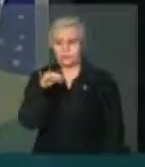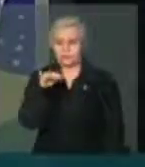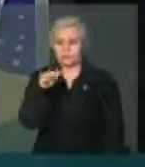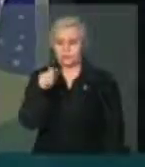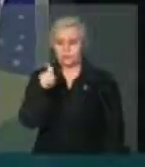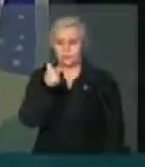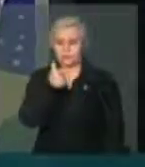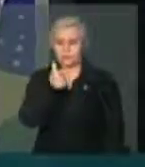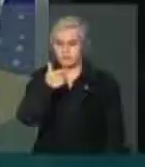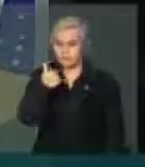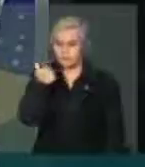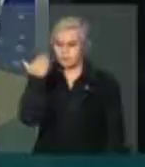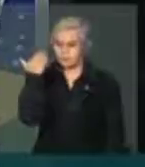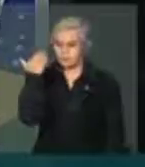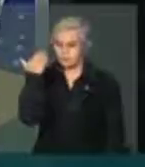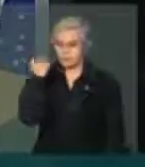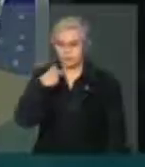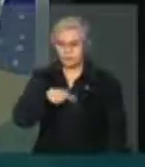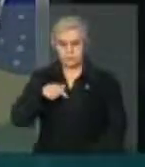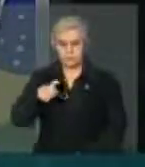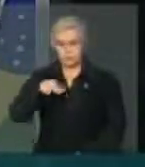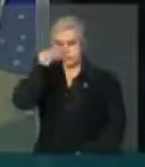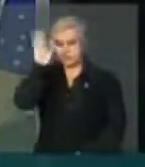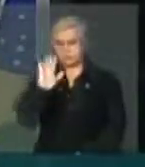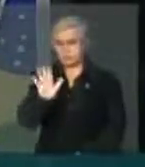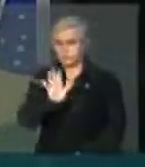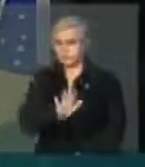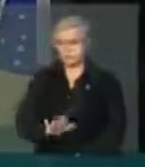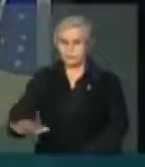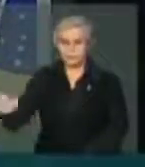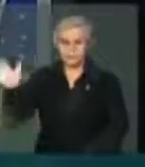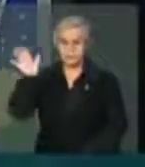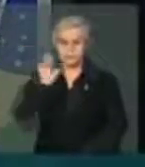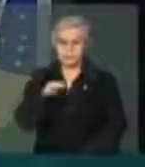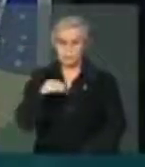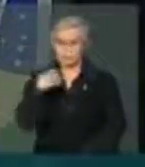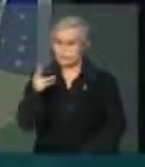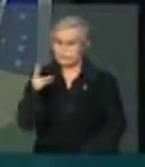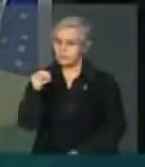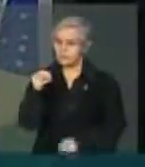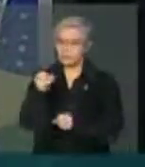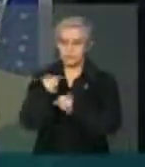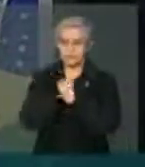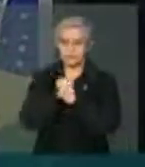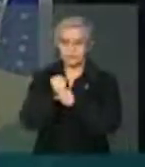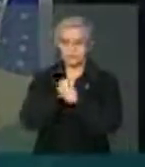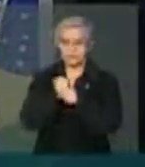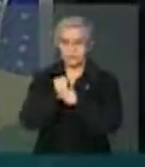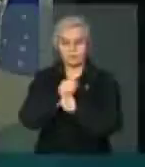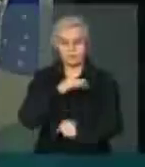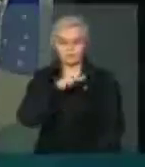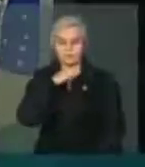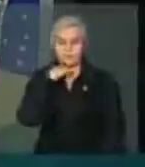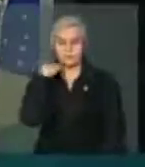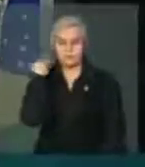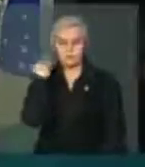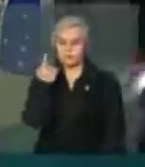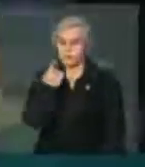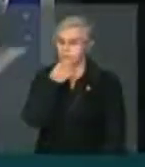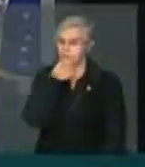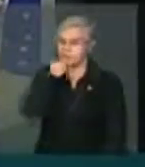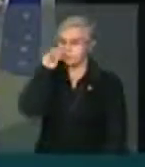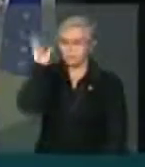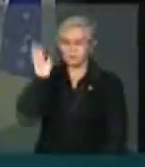passado, reverenciou-se no Brasil inteiro os 30 anos de falecimento do grande